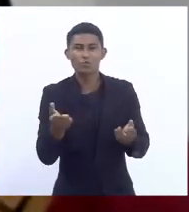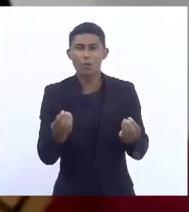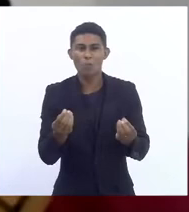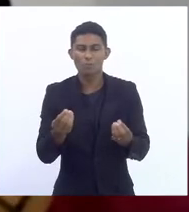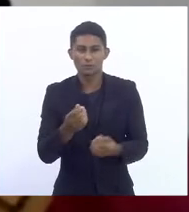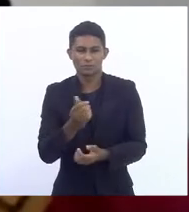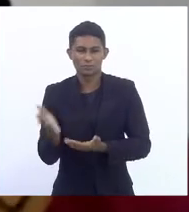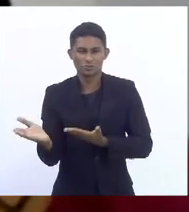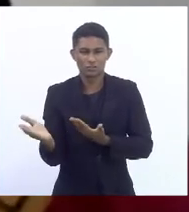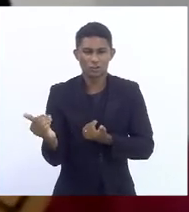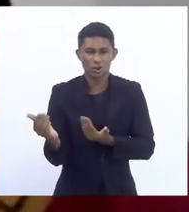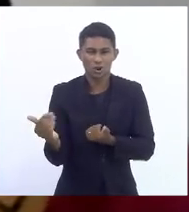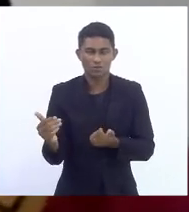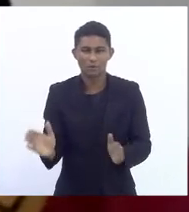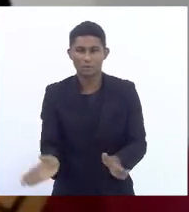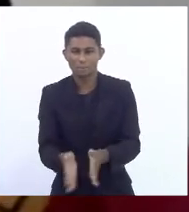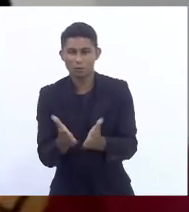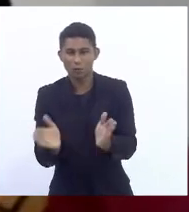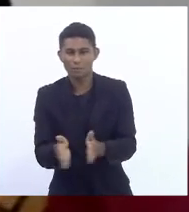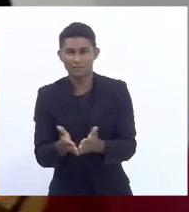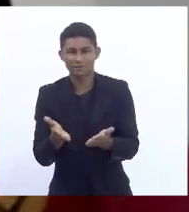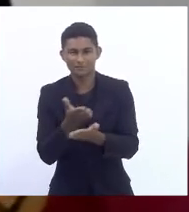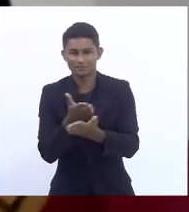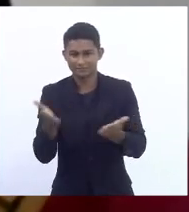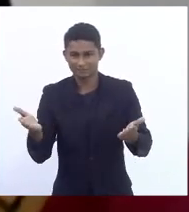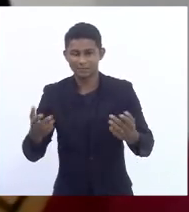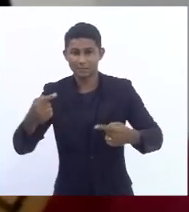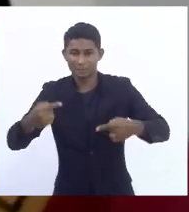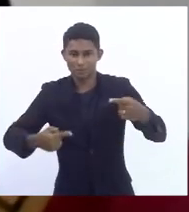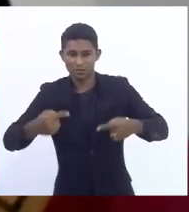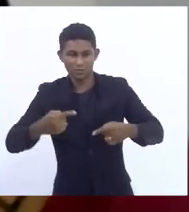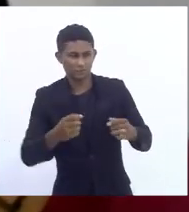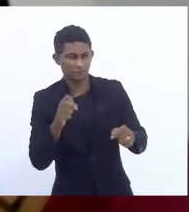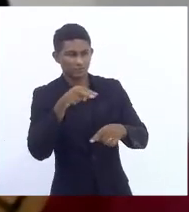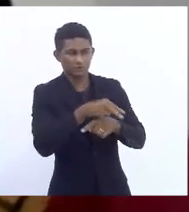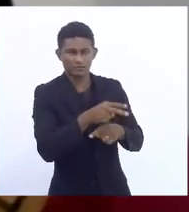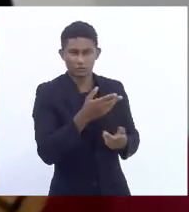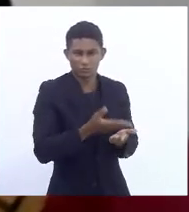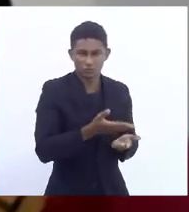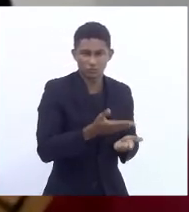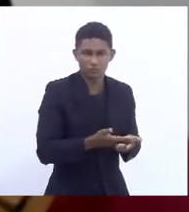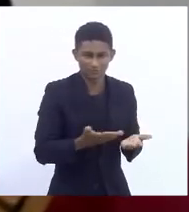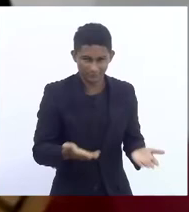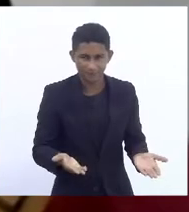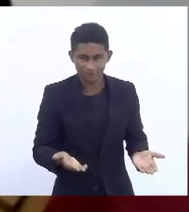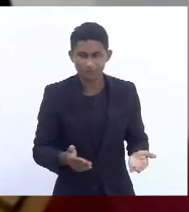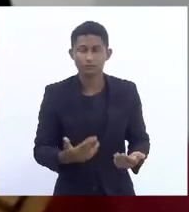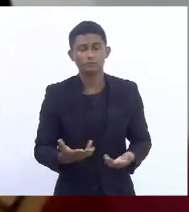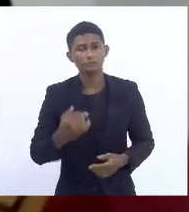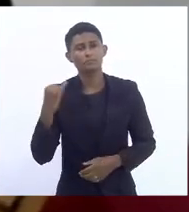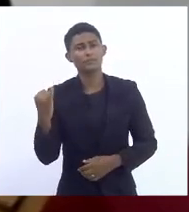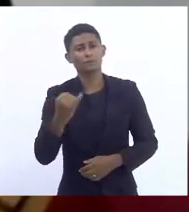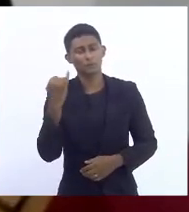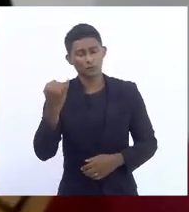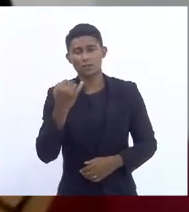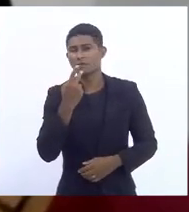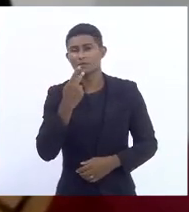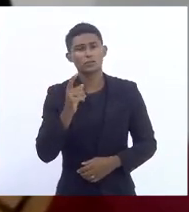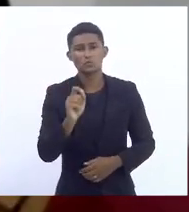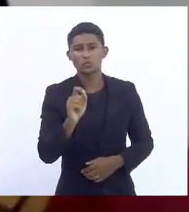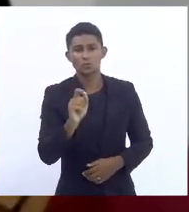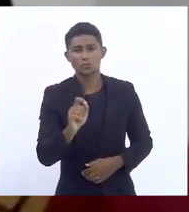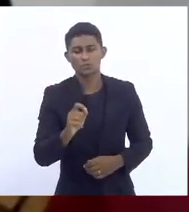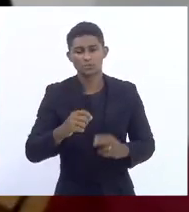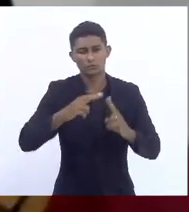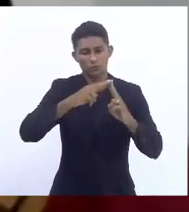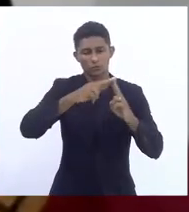renda através da política de permanência estudantil. Nesse ponto, é muito salutar destacar o pioneirismo da UERJ, a